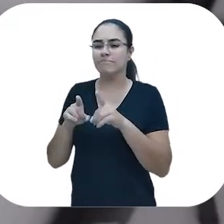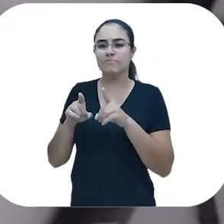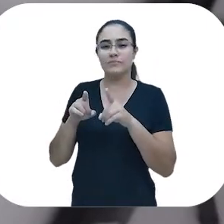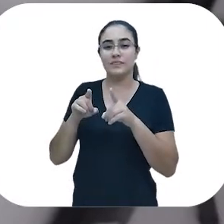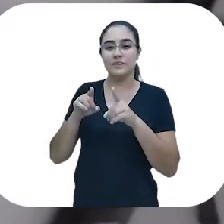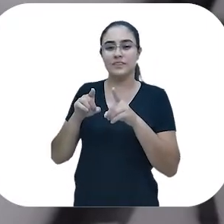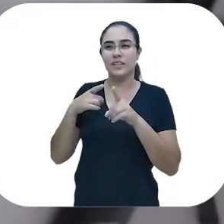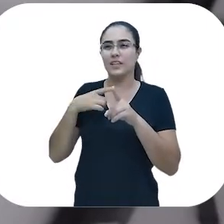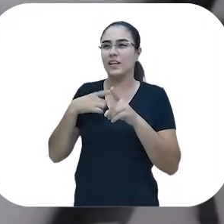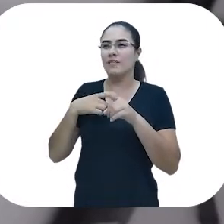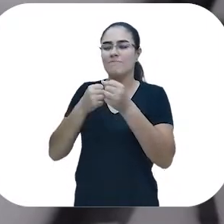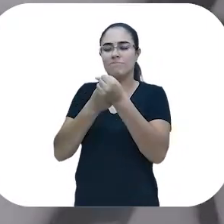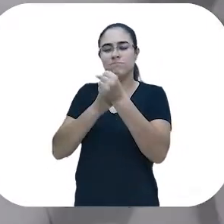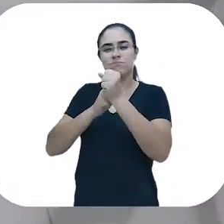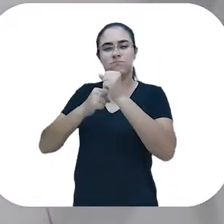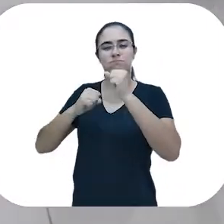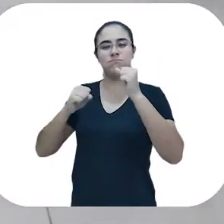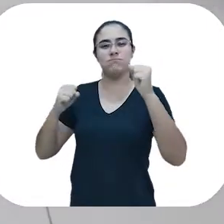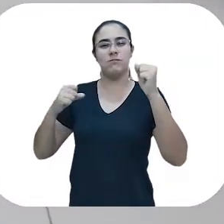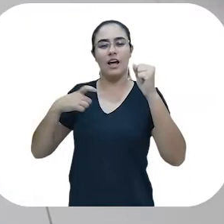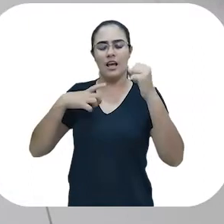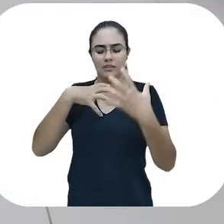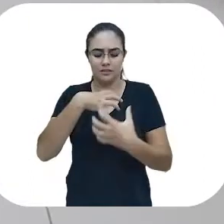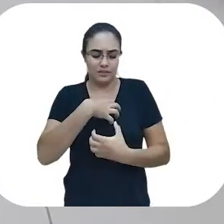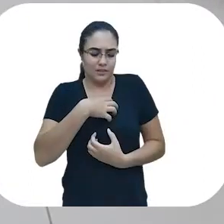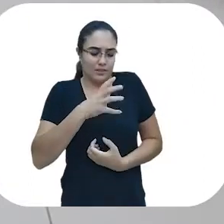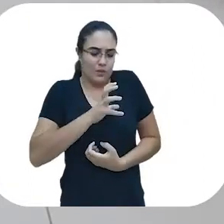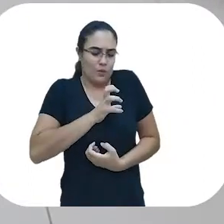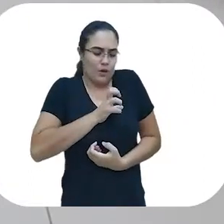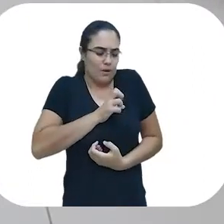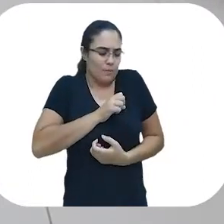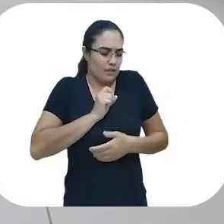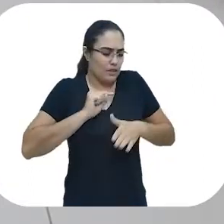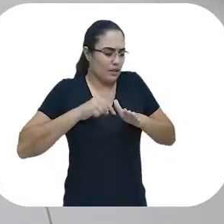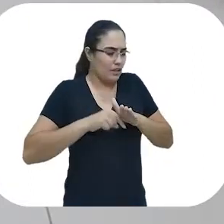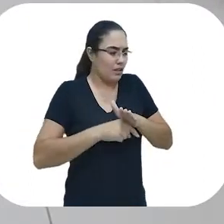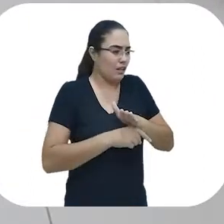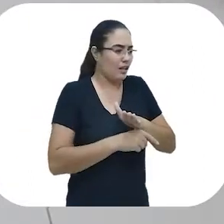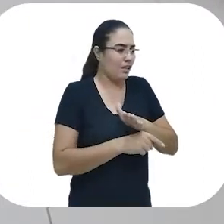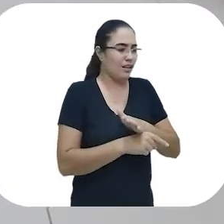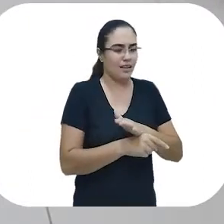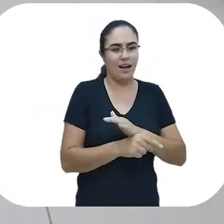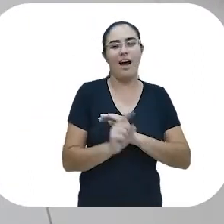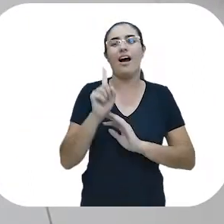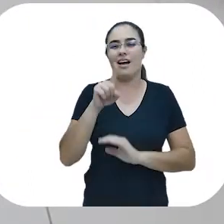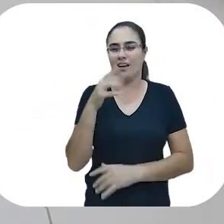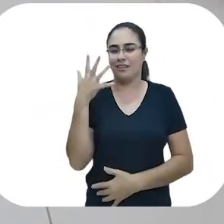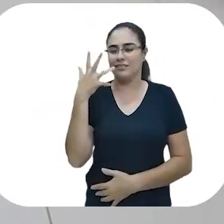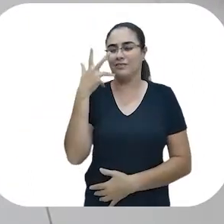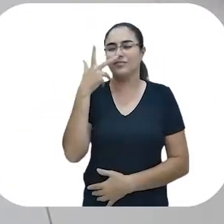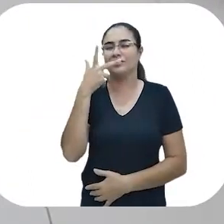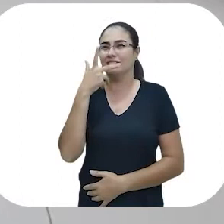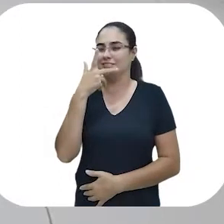de um alto amor num lance tão profundo. Ah, é bonito de ver,